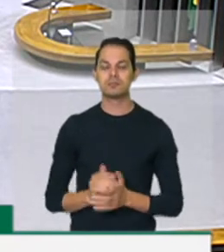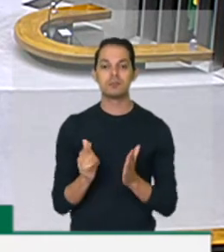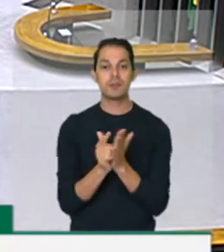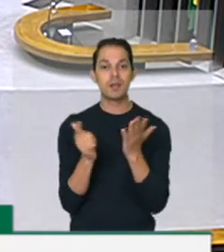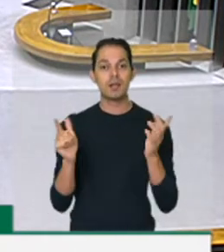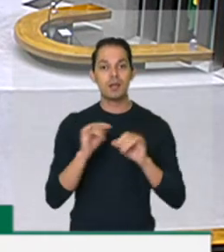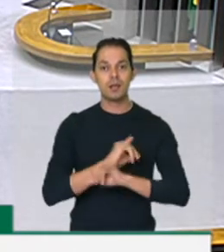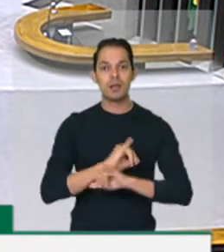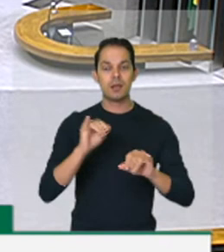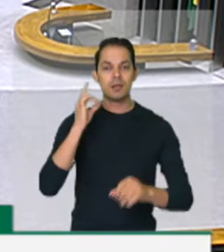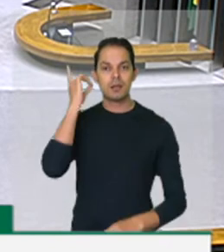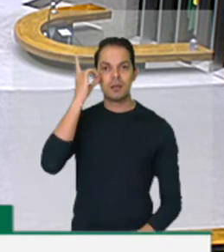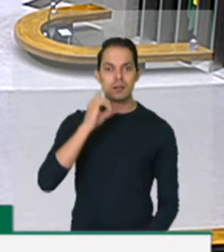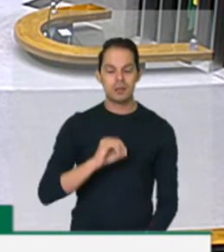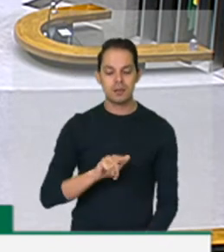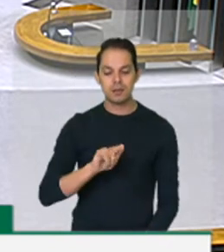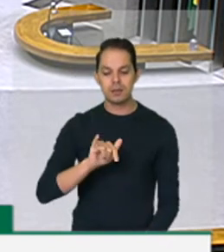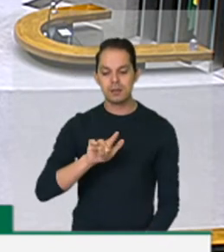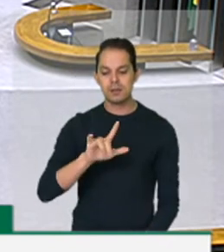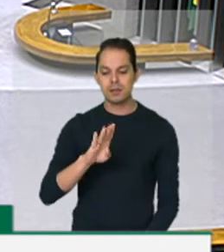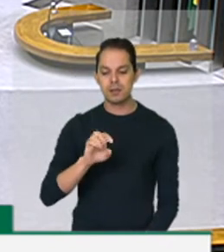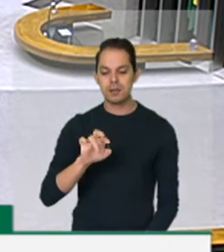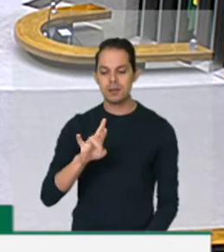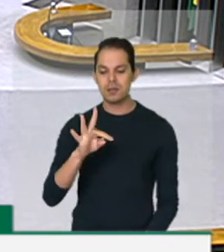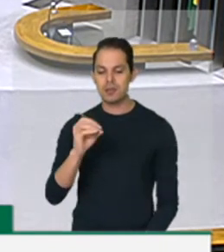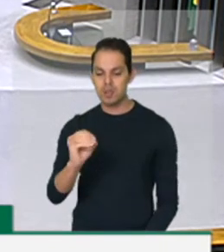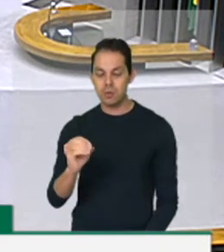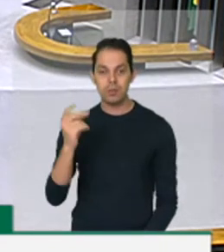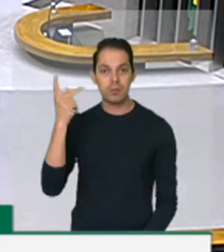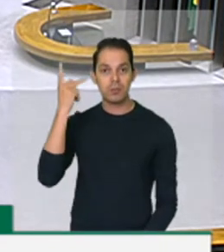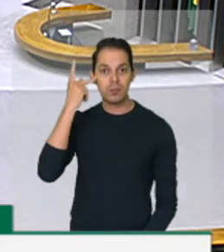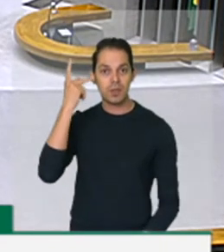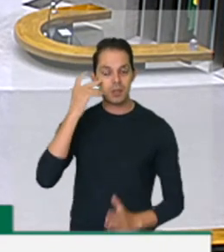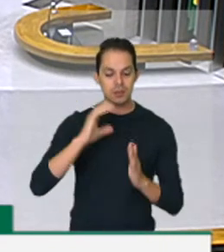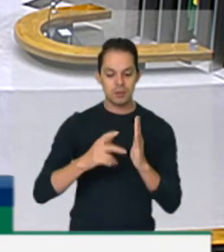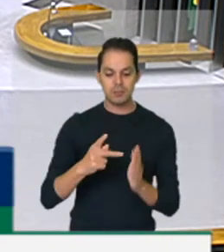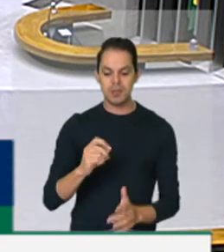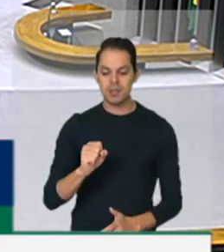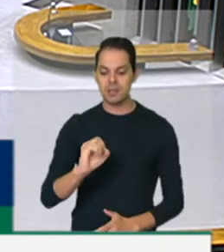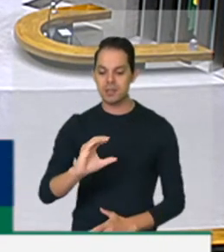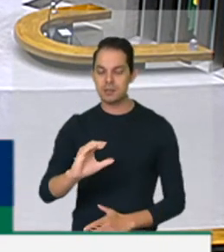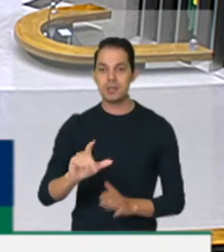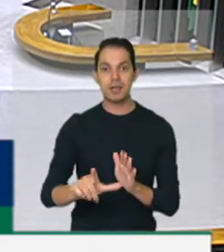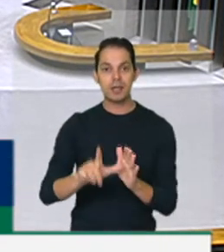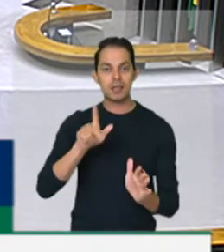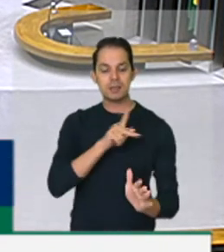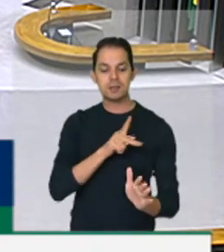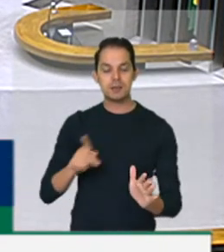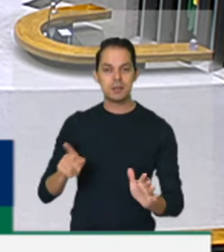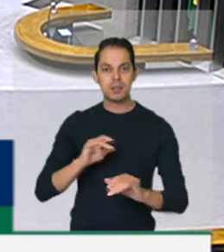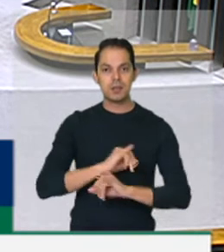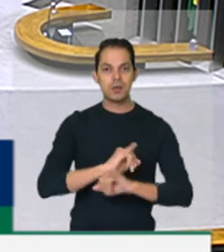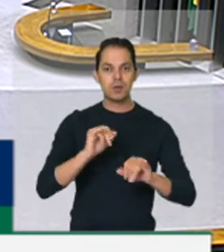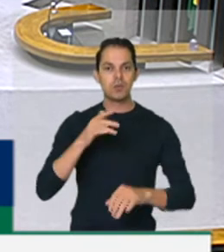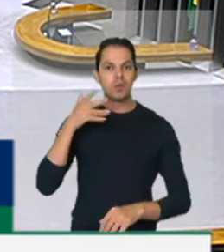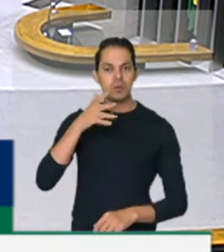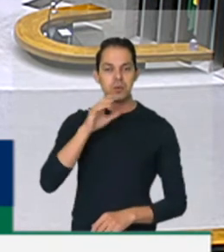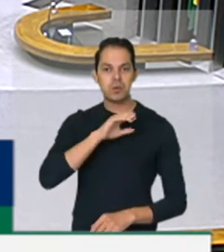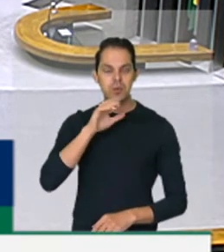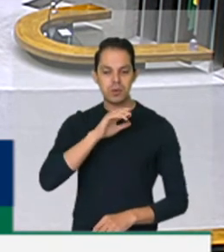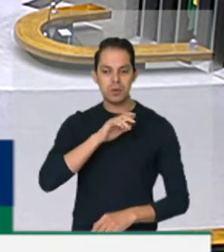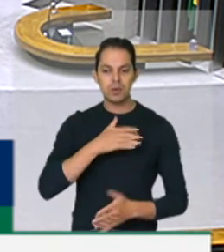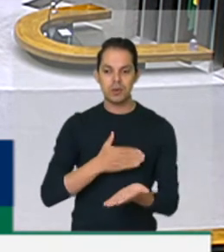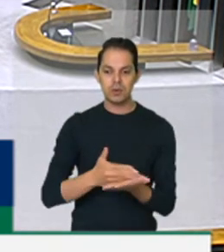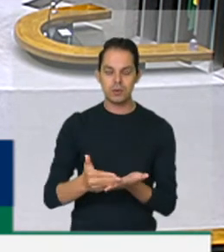Deputado Gilberto Nascimento, do PSC de São Paulo, dá início à ordem do dia, ele que já vinha presidindo a fase de breves comunicados.